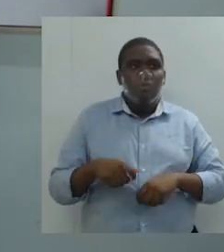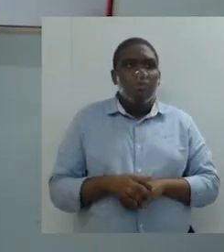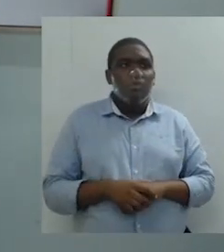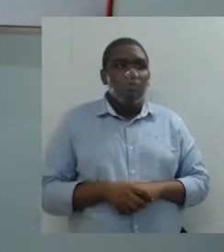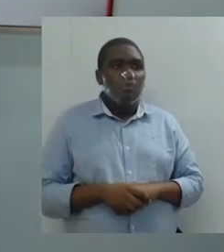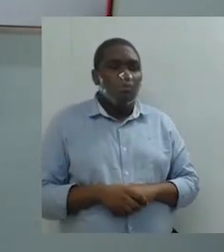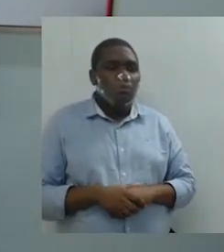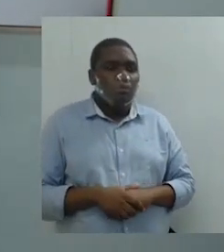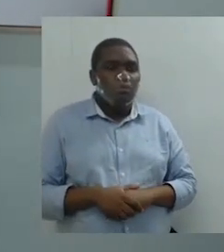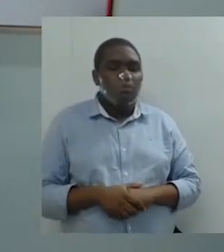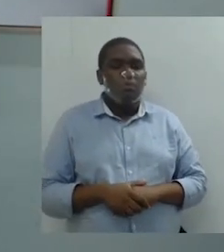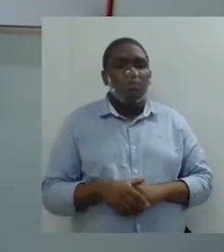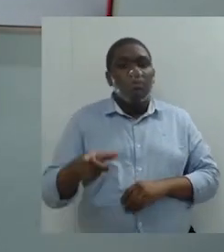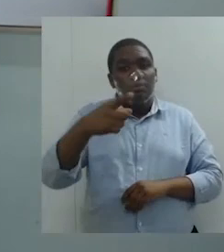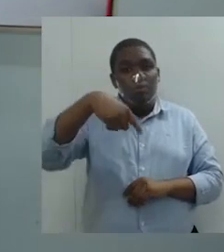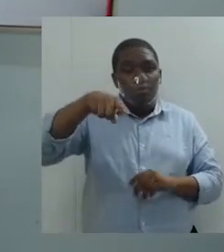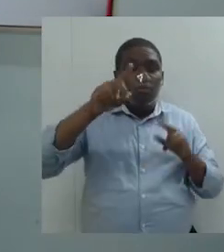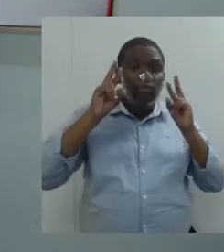Vejam,